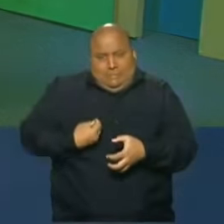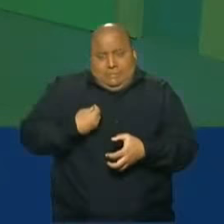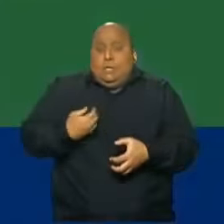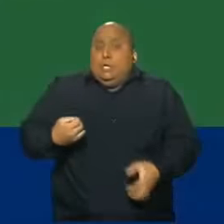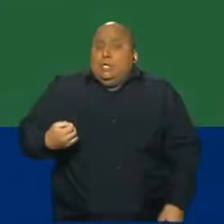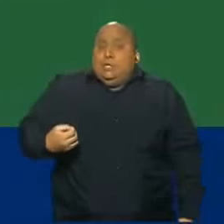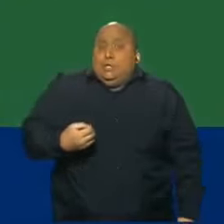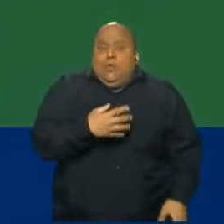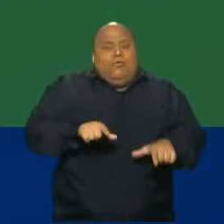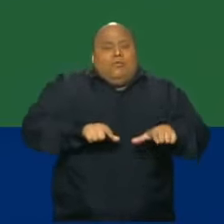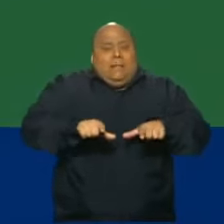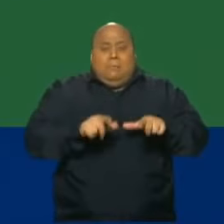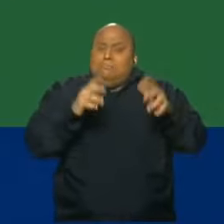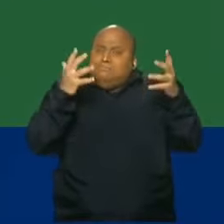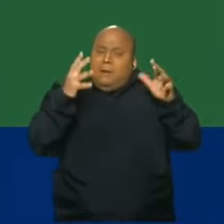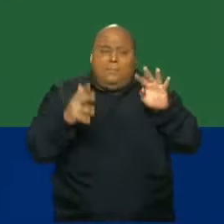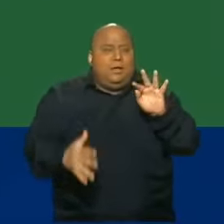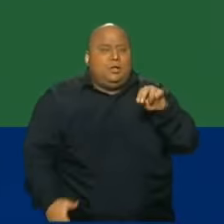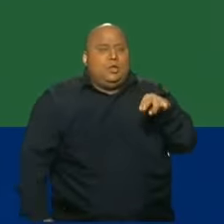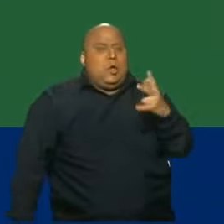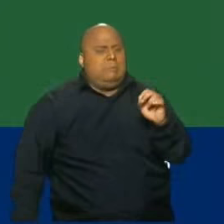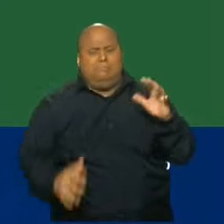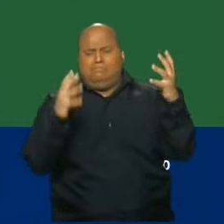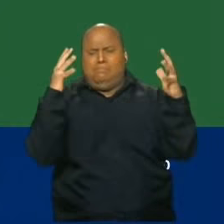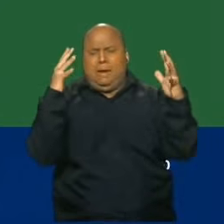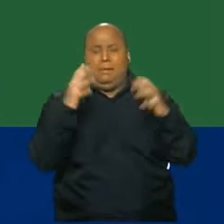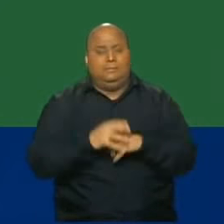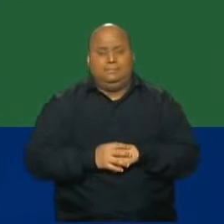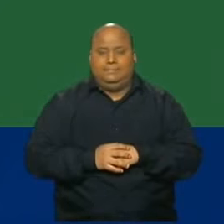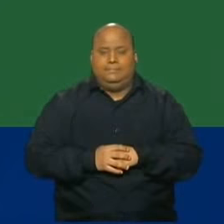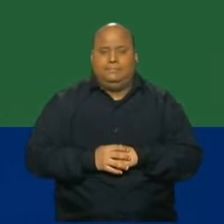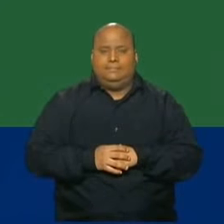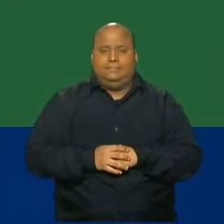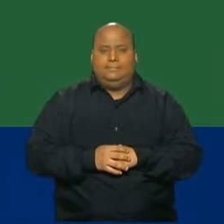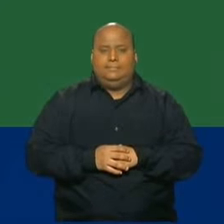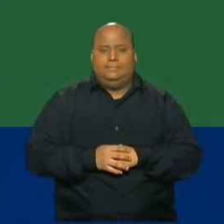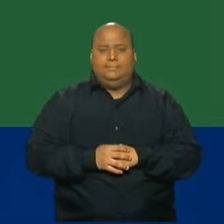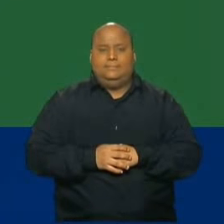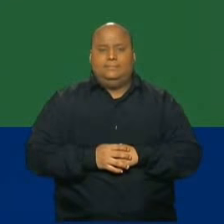Toninho, maravilhoso. Parabéns, Toninho Ferragutti.